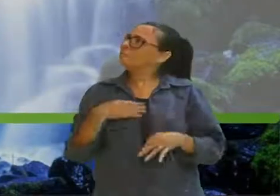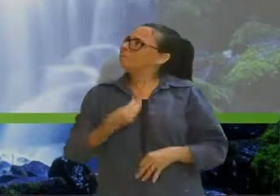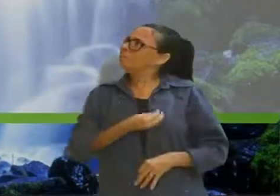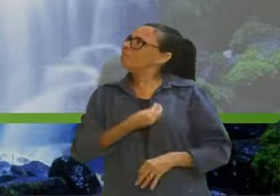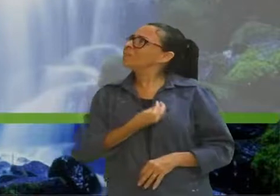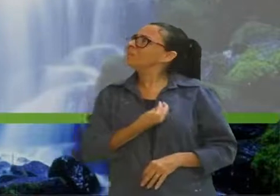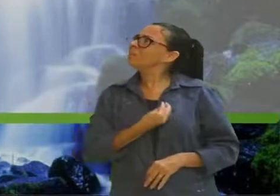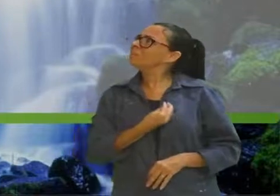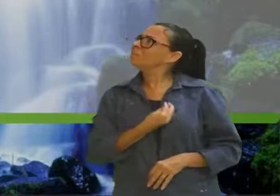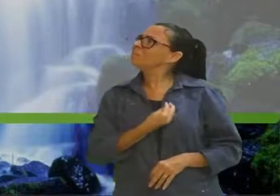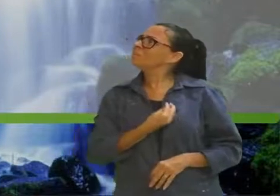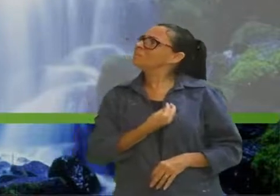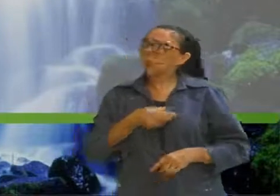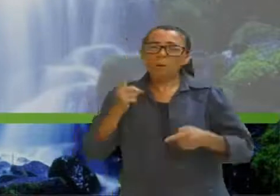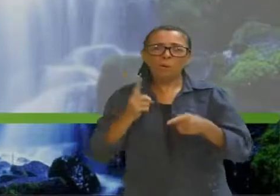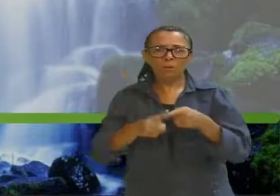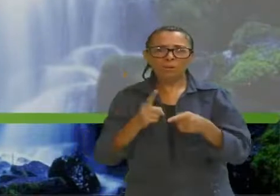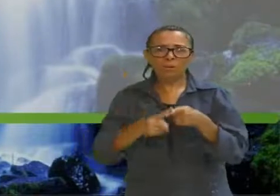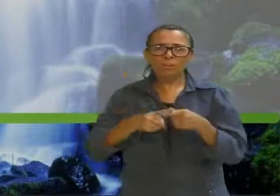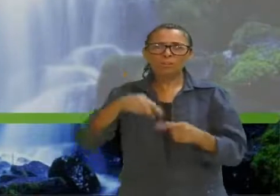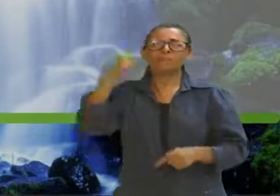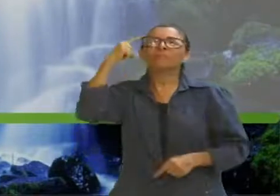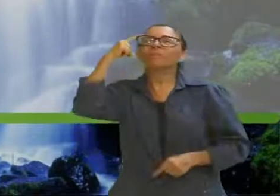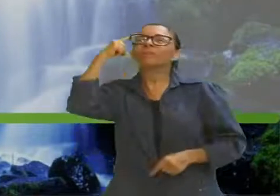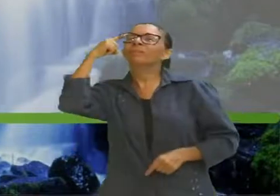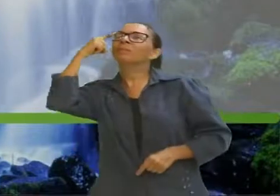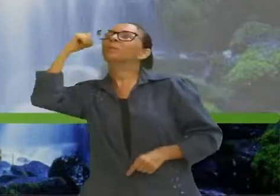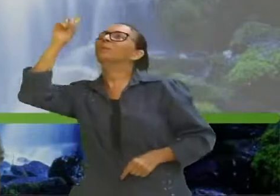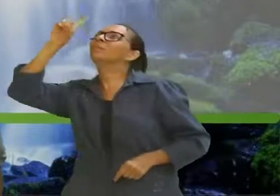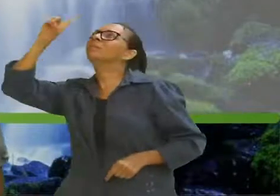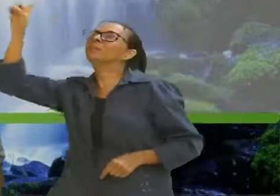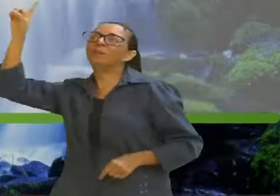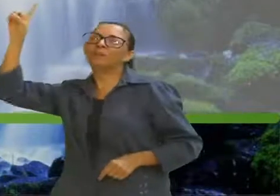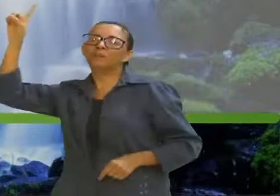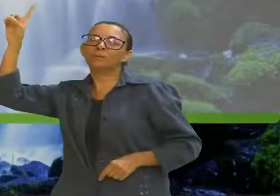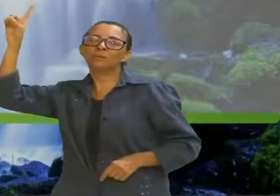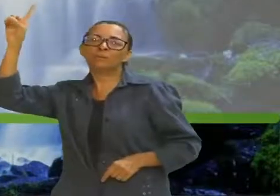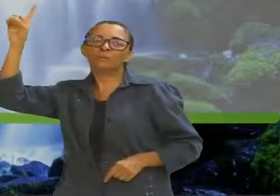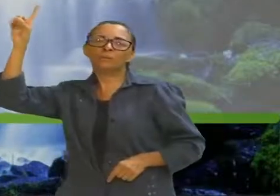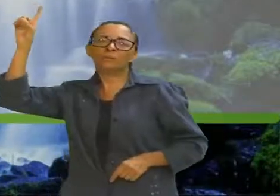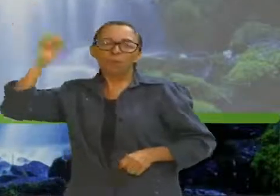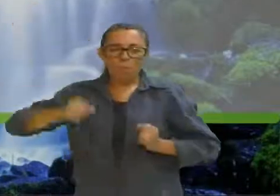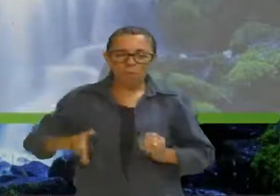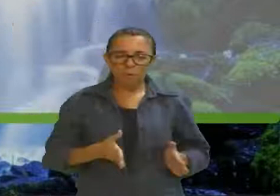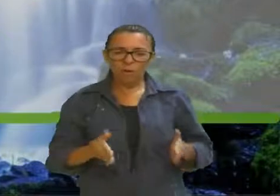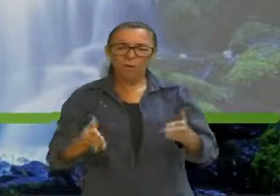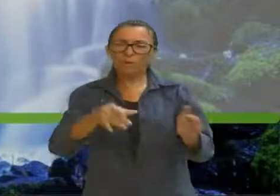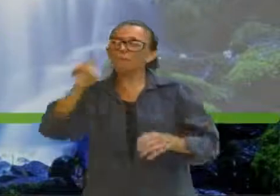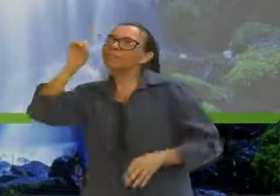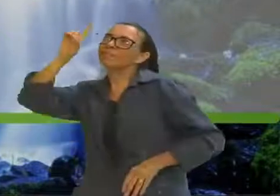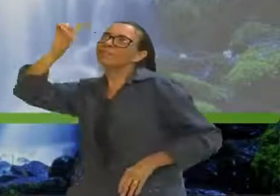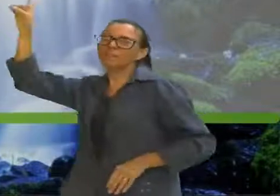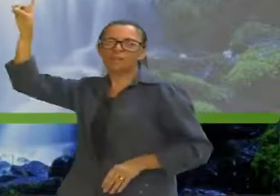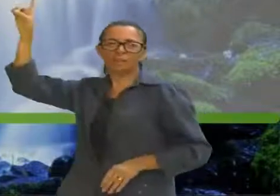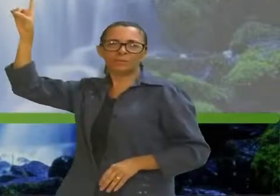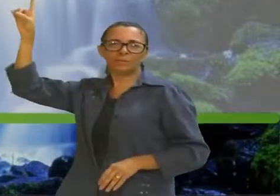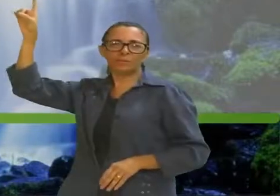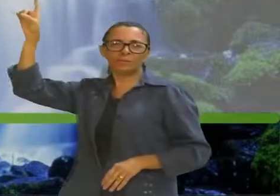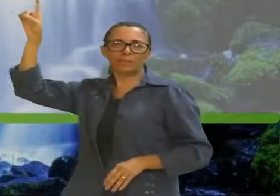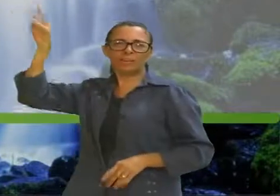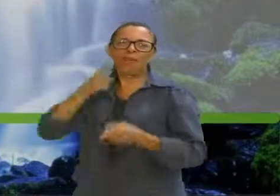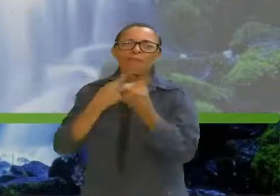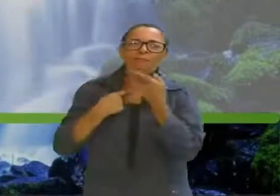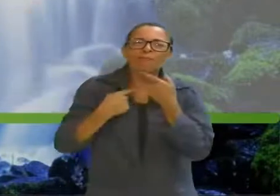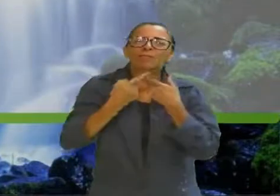os pensamentos nossos são tão diferentes dos pensamentos do Senhor, assim como o céu dista da terra, está lá